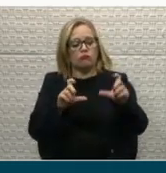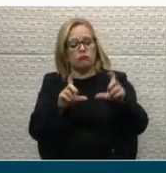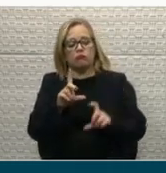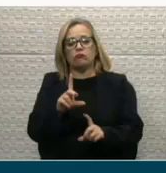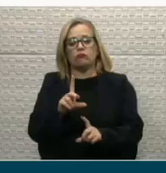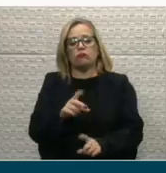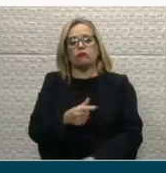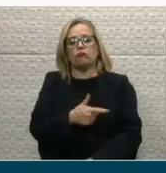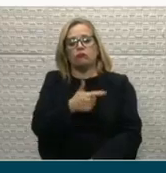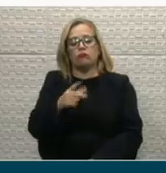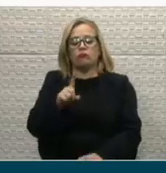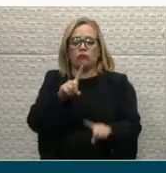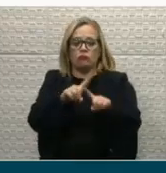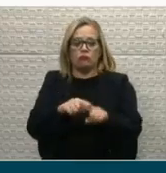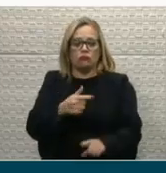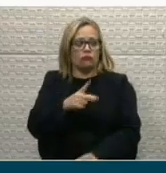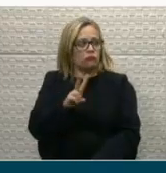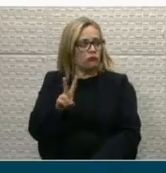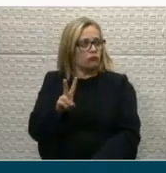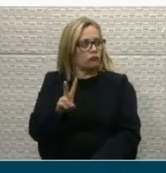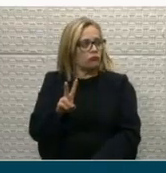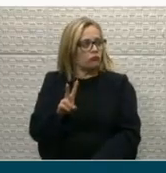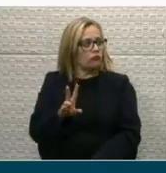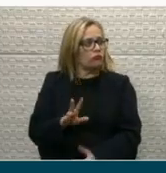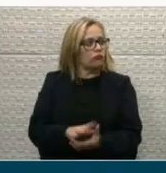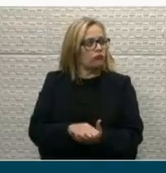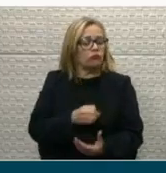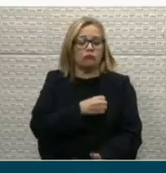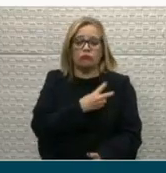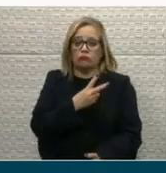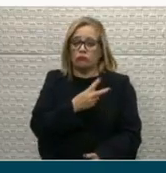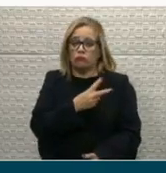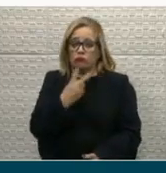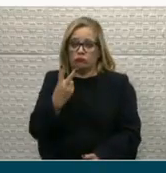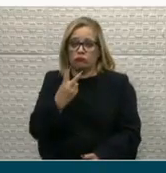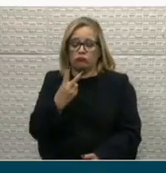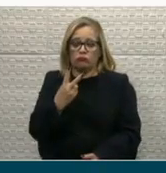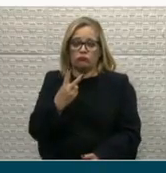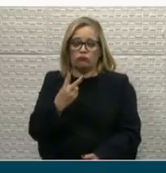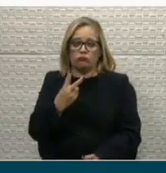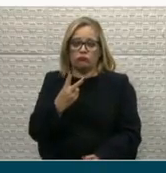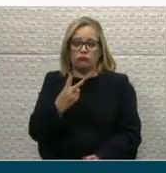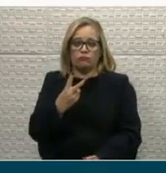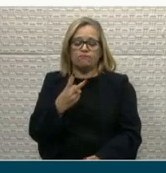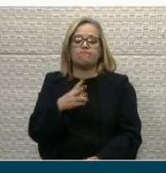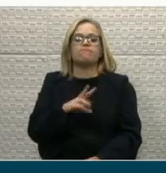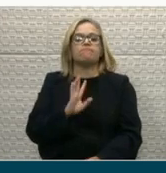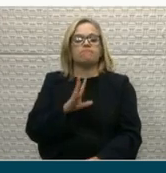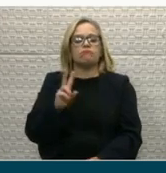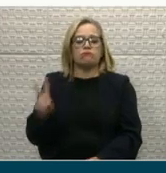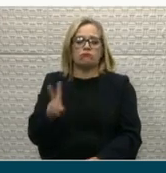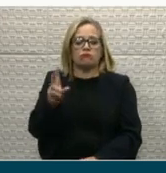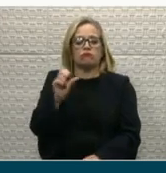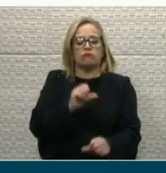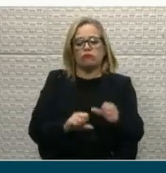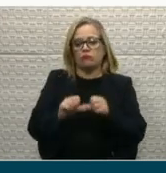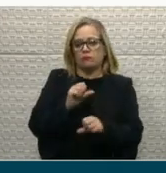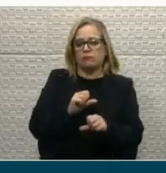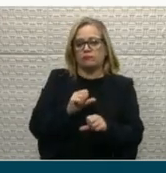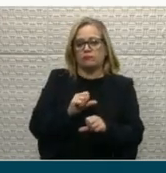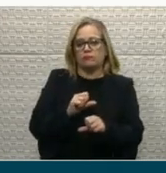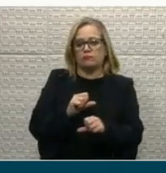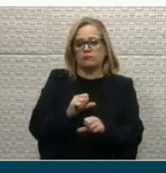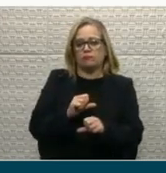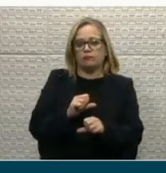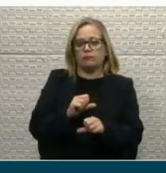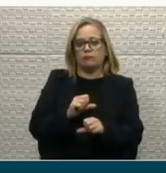ser duas vezes v. Então, esse número 2, ele é um autovalor da transformação. Ele vai